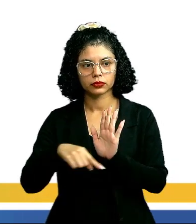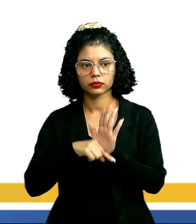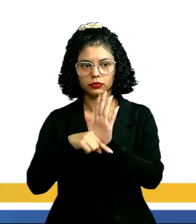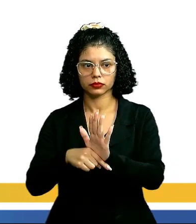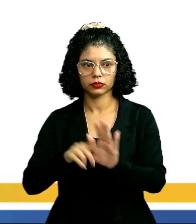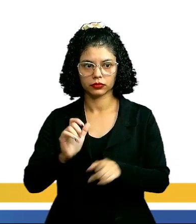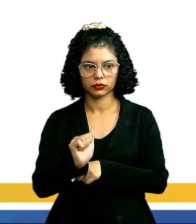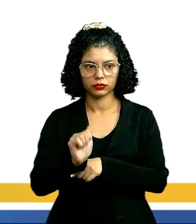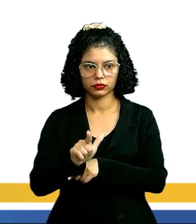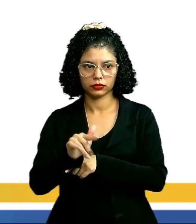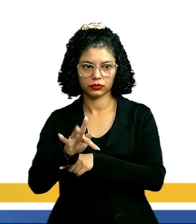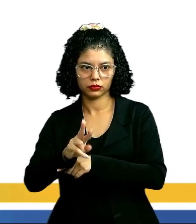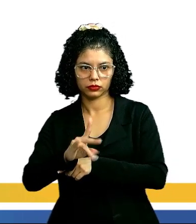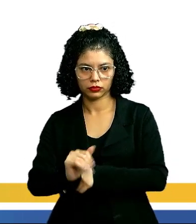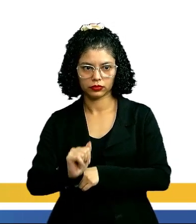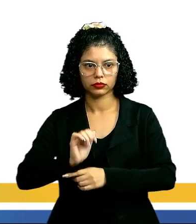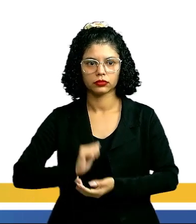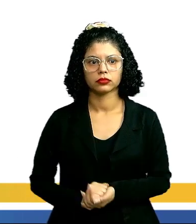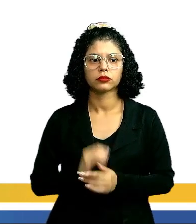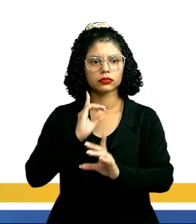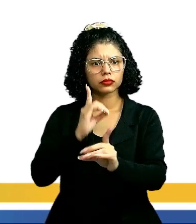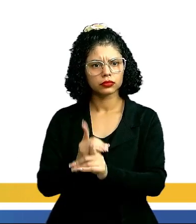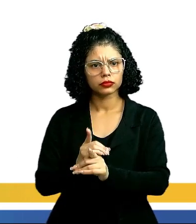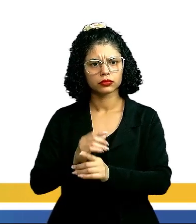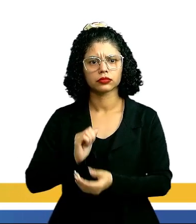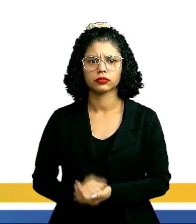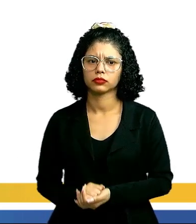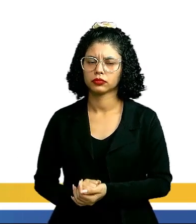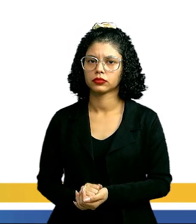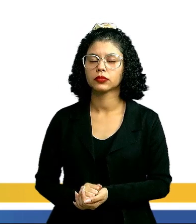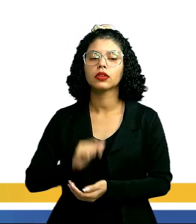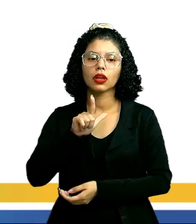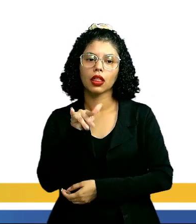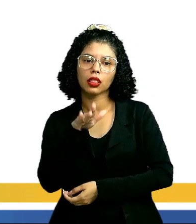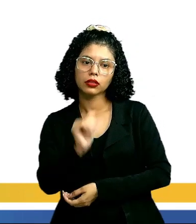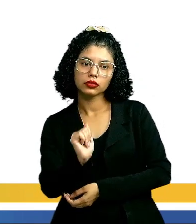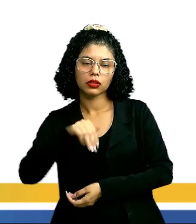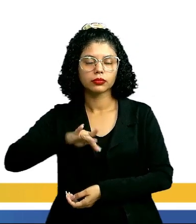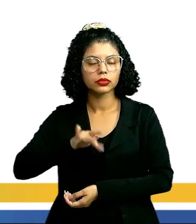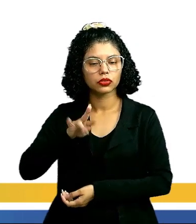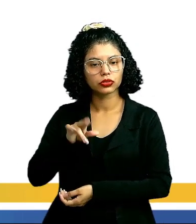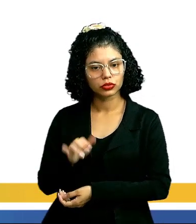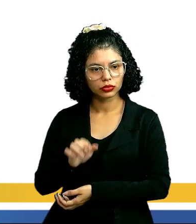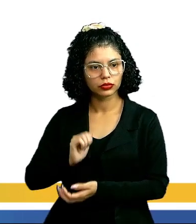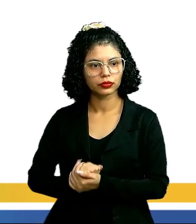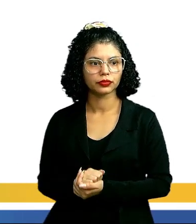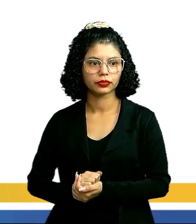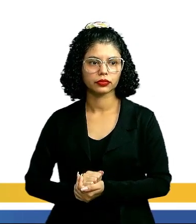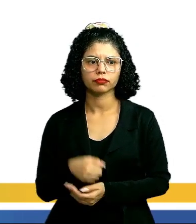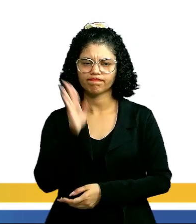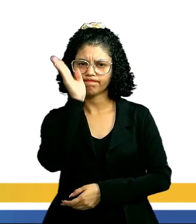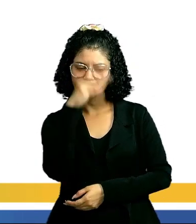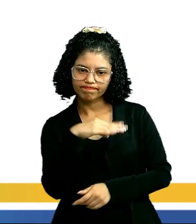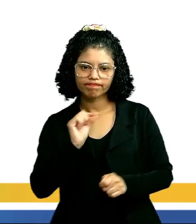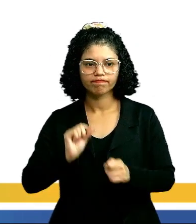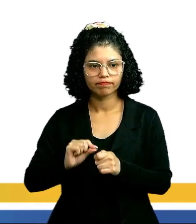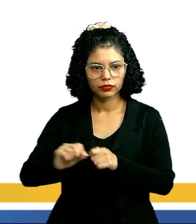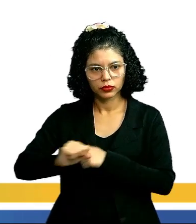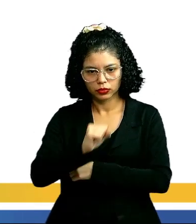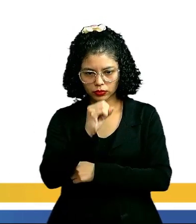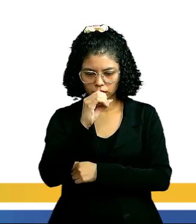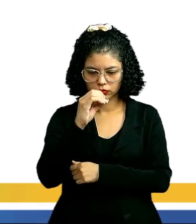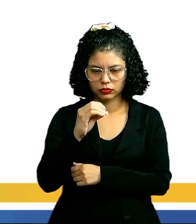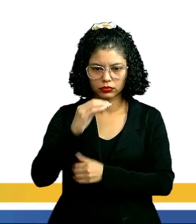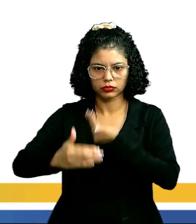denominada alfa-fetoproteína, encontrada no soro materno e no líquido amniótico. Essa malformação durante o